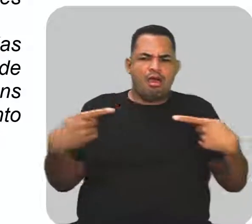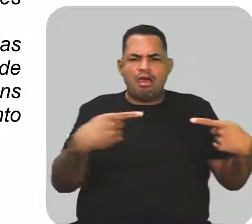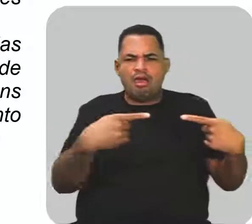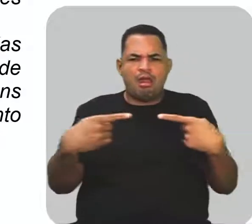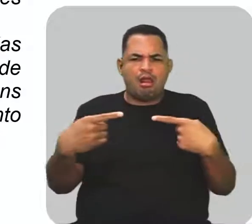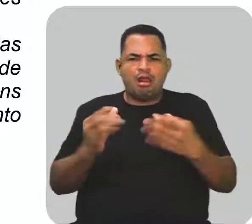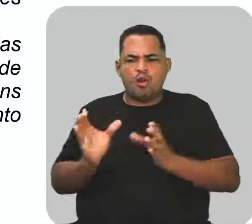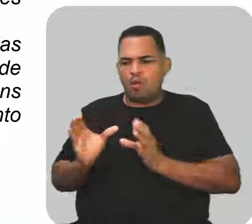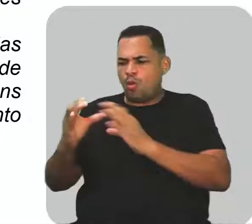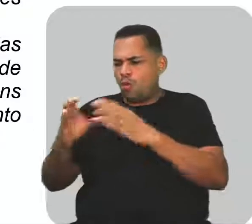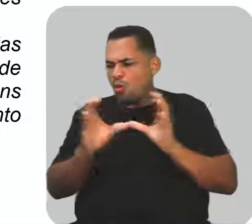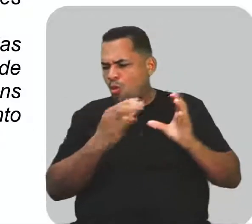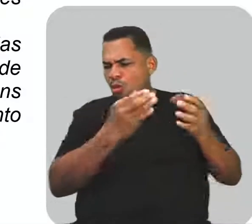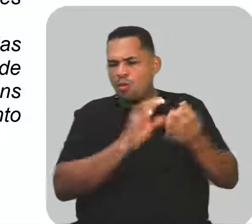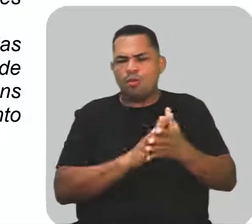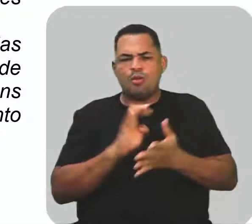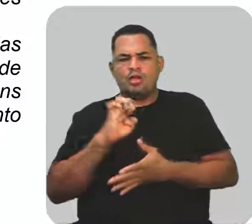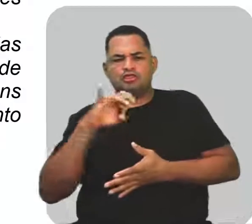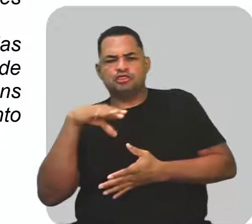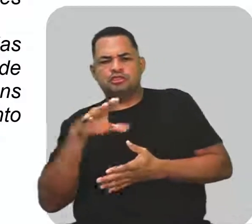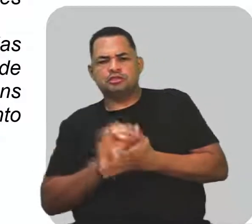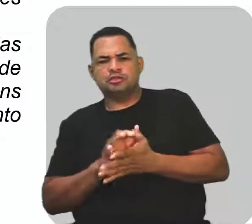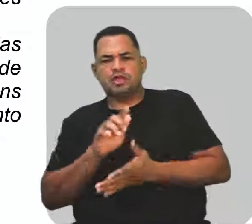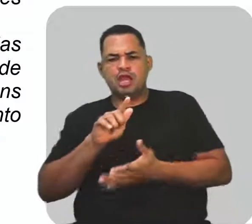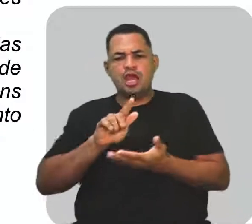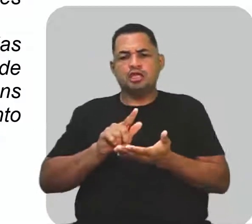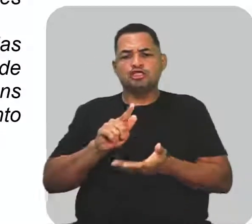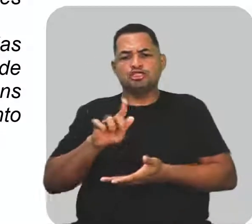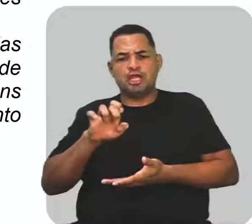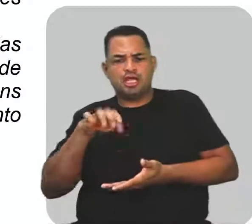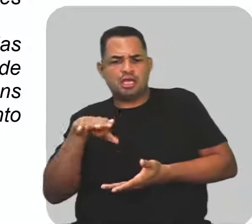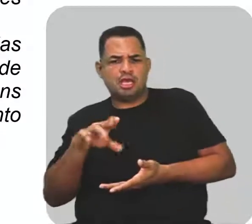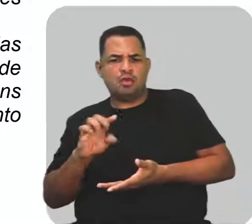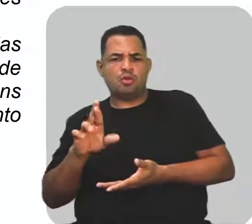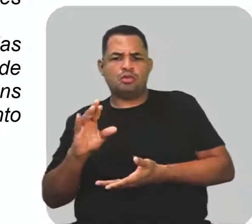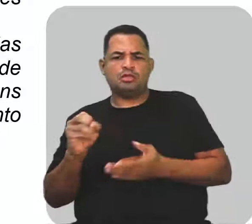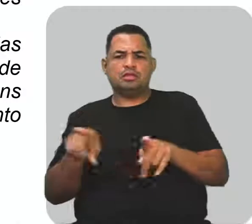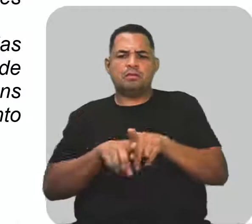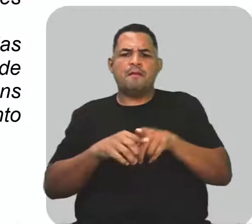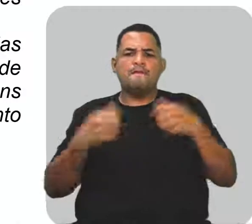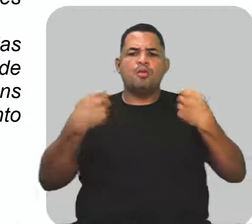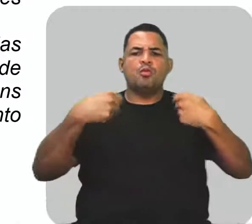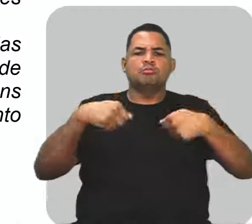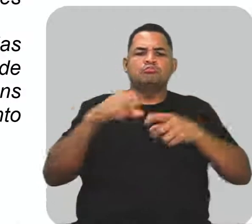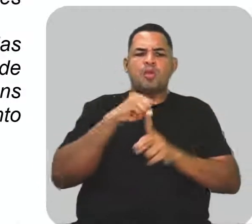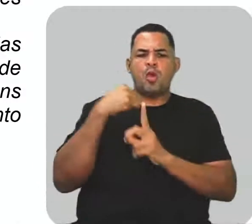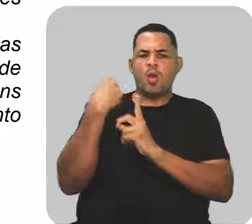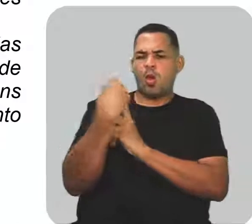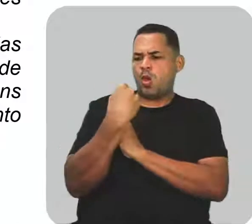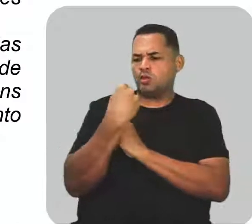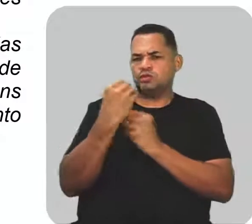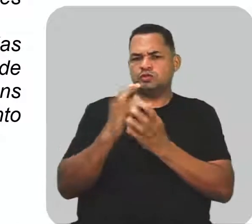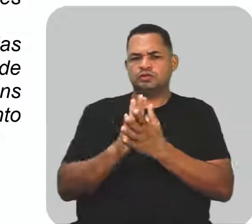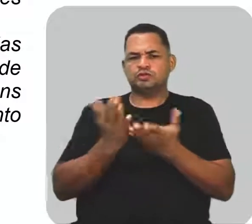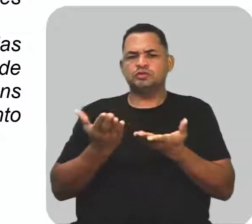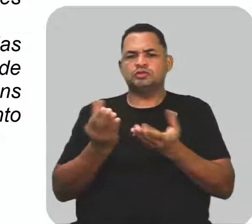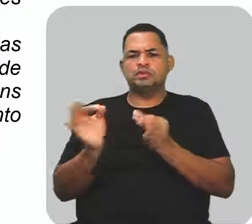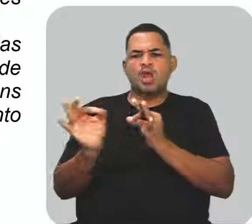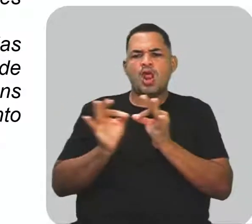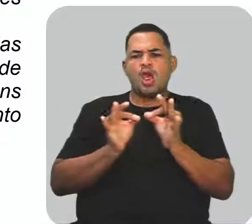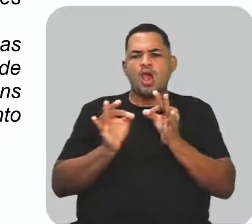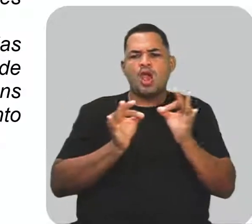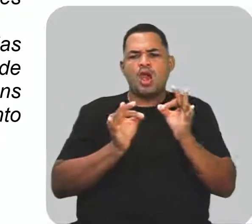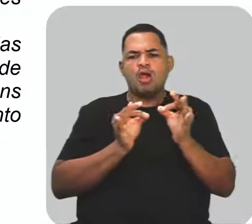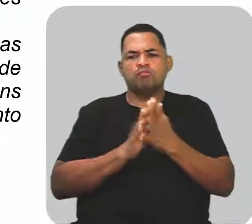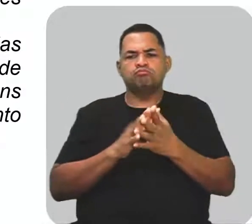de classe, etnia, gênero e poder. A sociedade ocidental configurou-se de forma